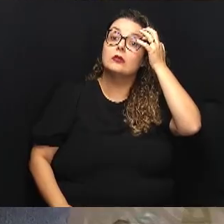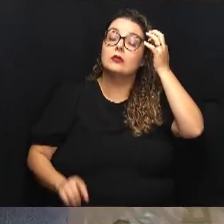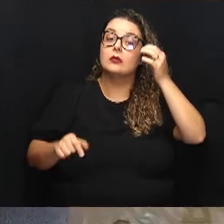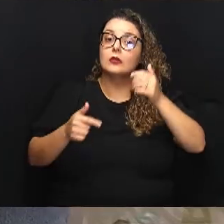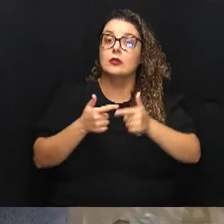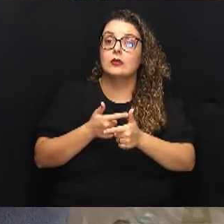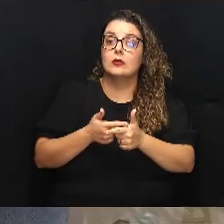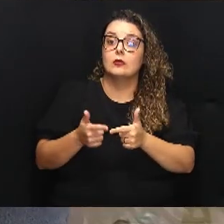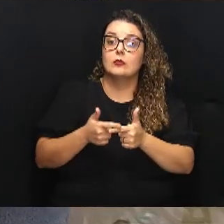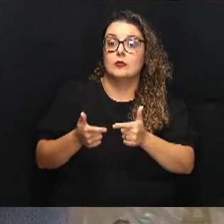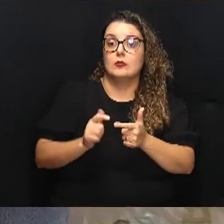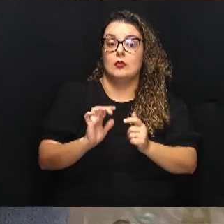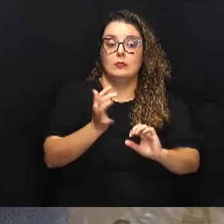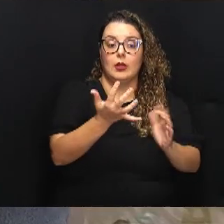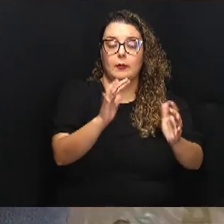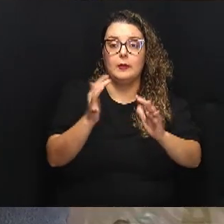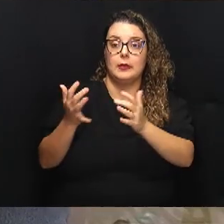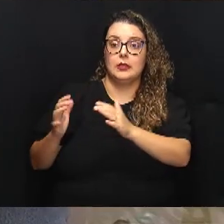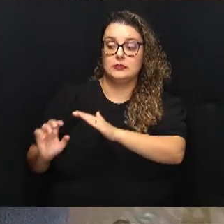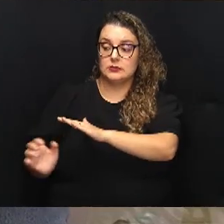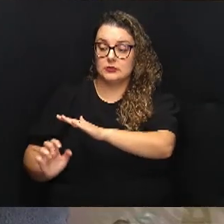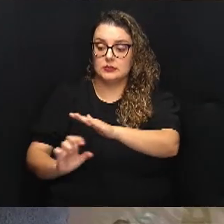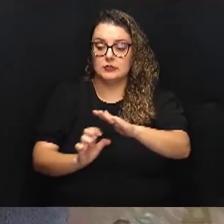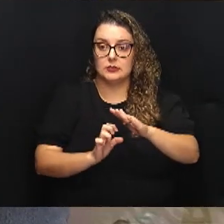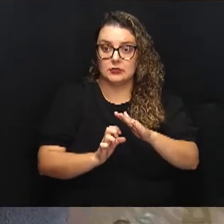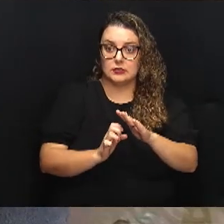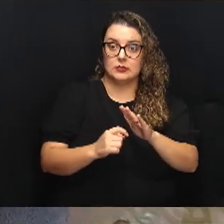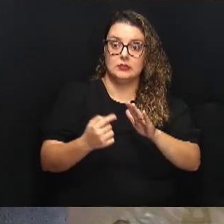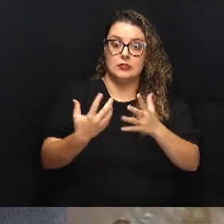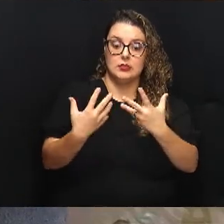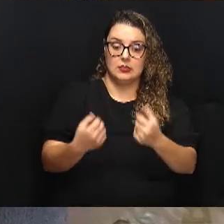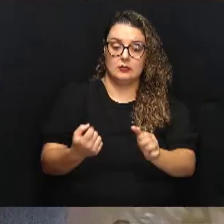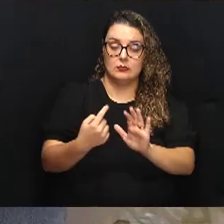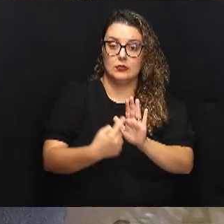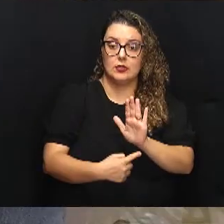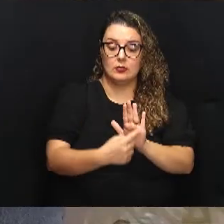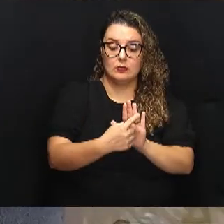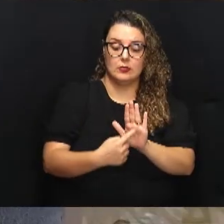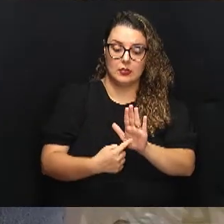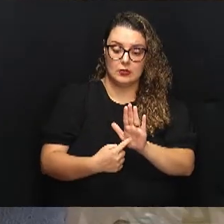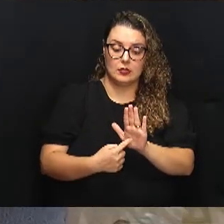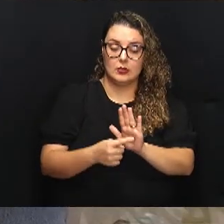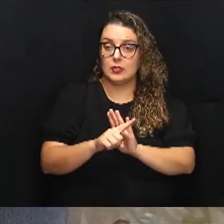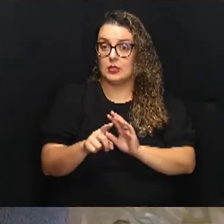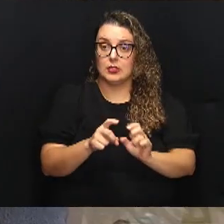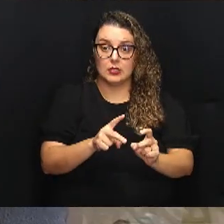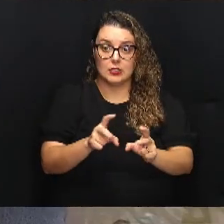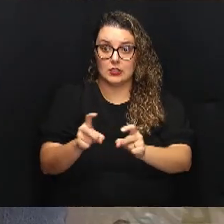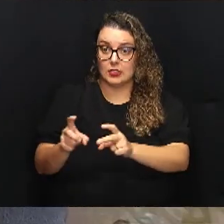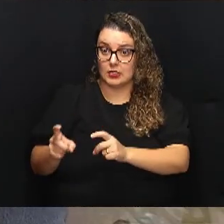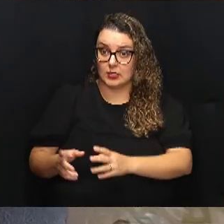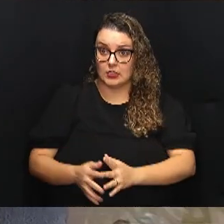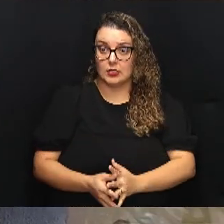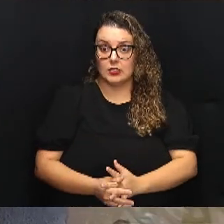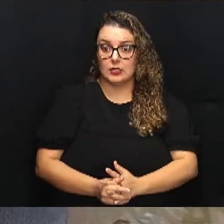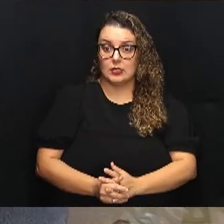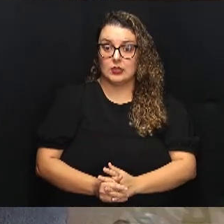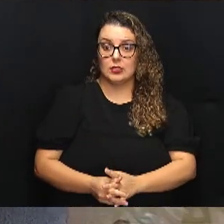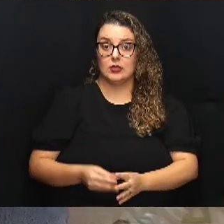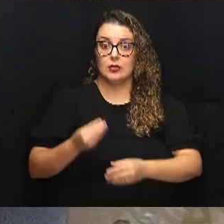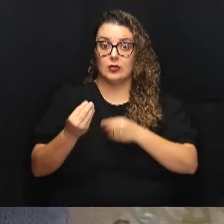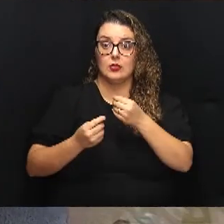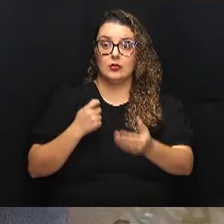problemas, porque se essas empresas estão recebendo cancelamento, não estão vendendo, como é que elas vão